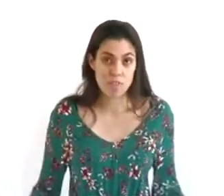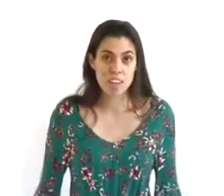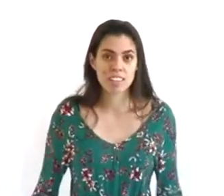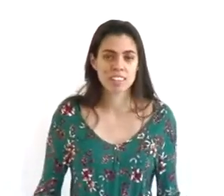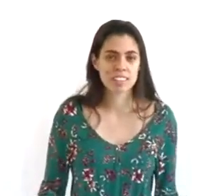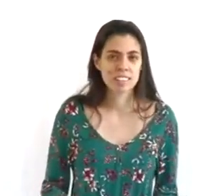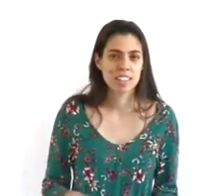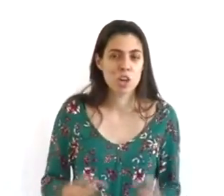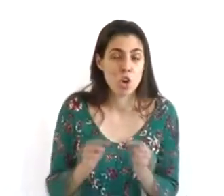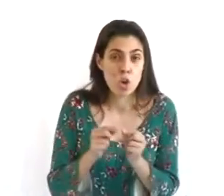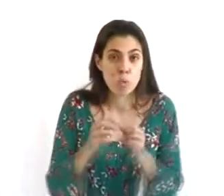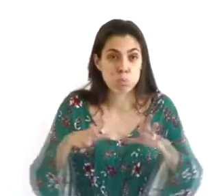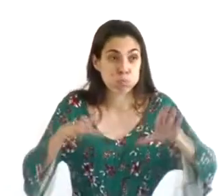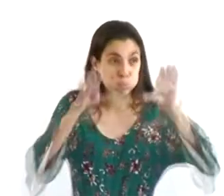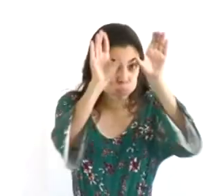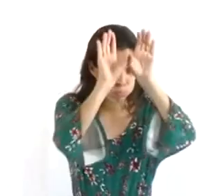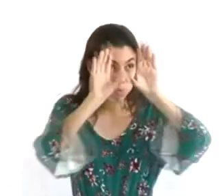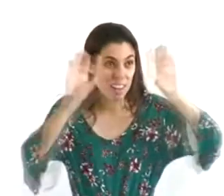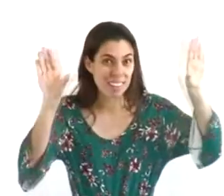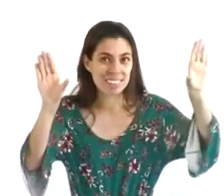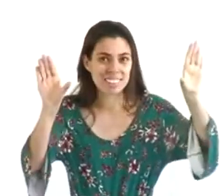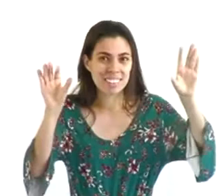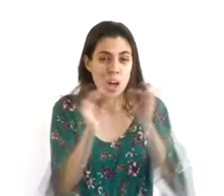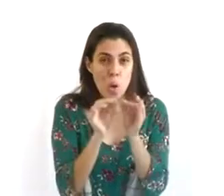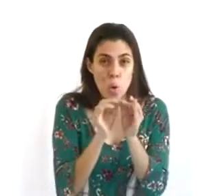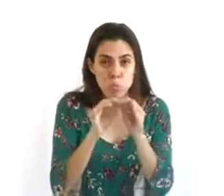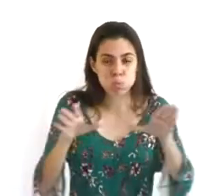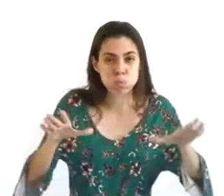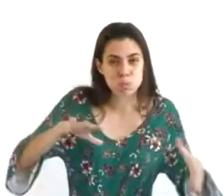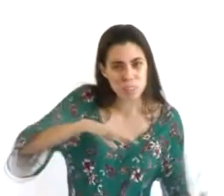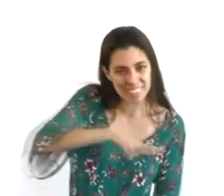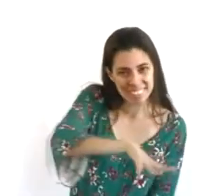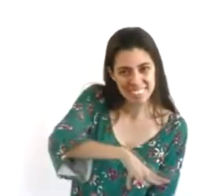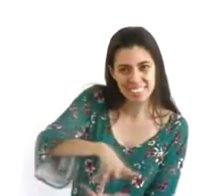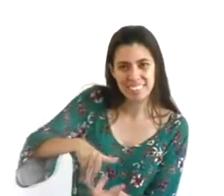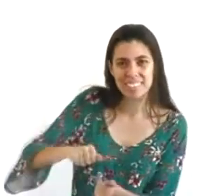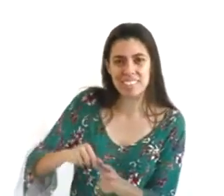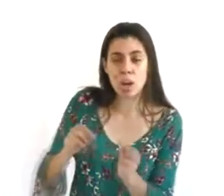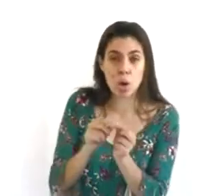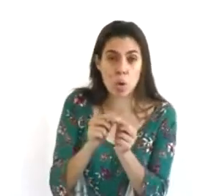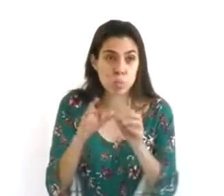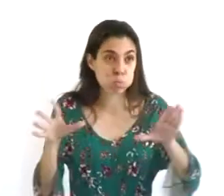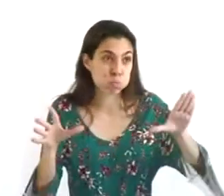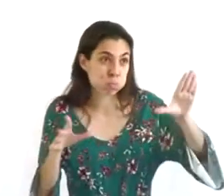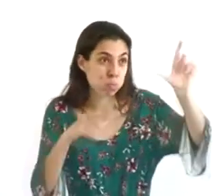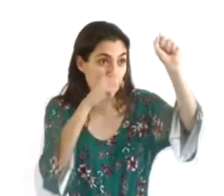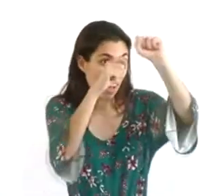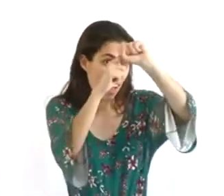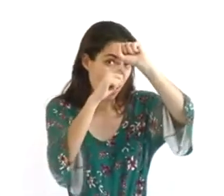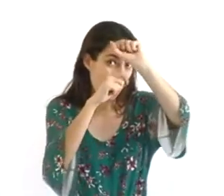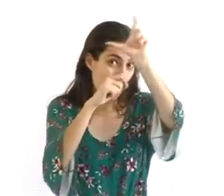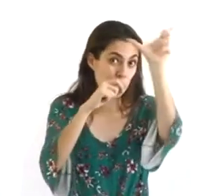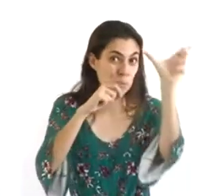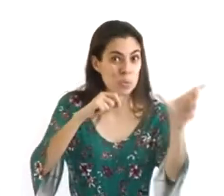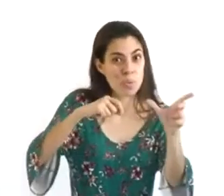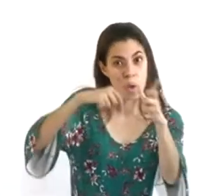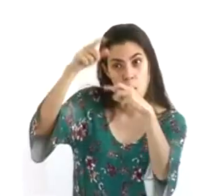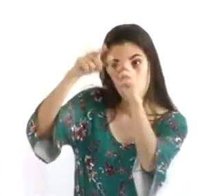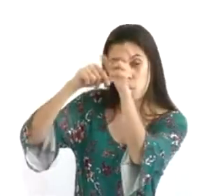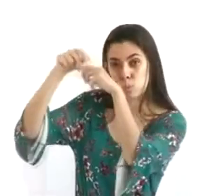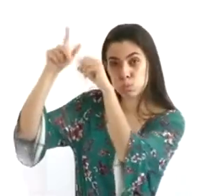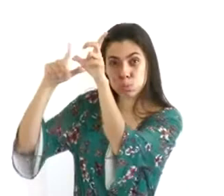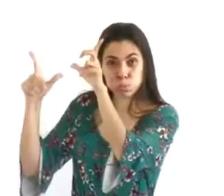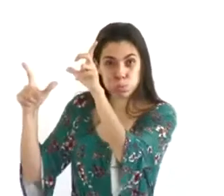céus, aquele que estendeu a terra sobre as águas, aquele que fez os grandes luminares, o sol para presidir o